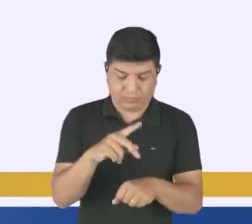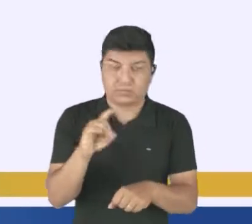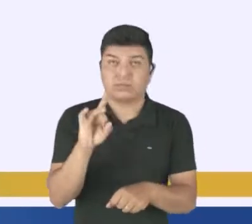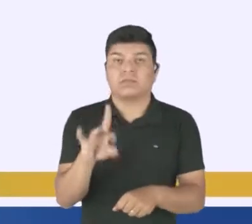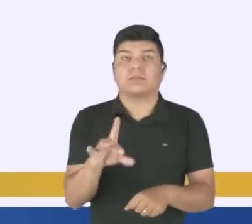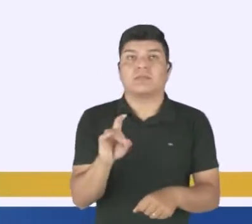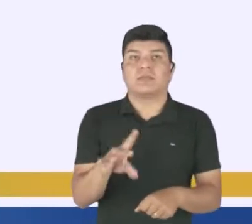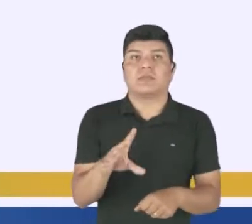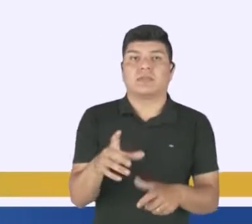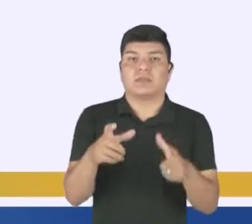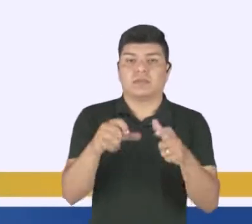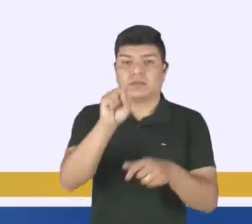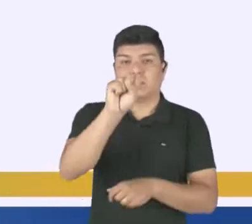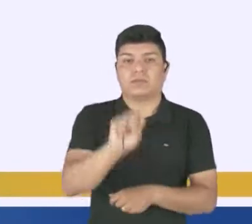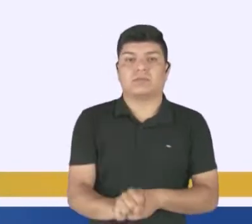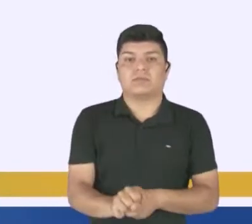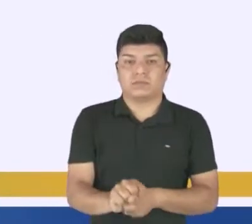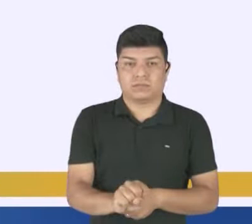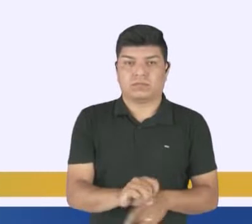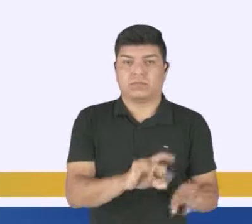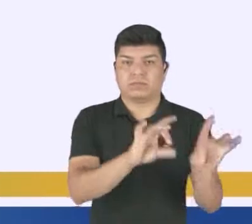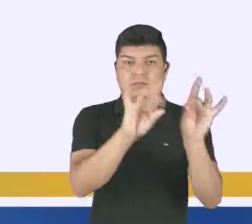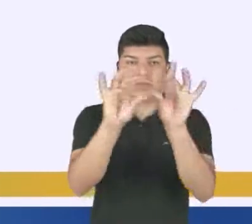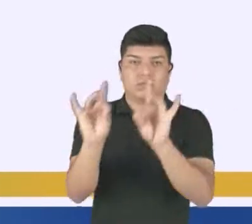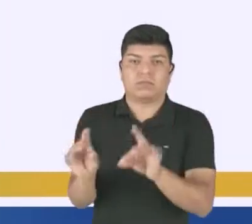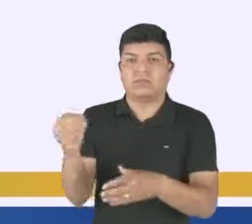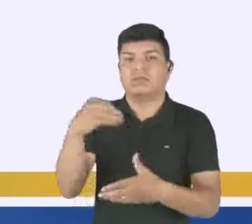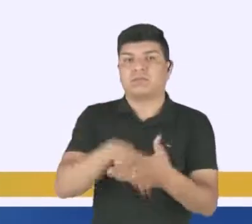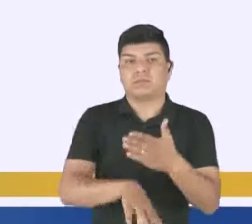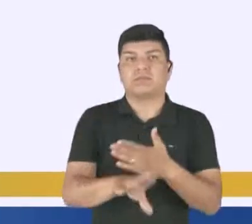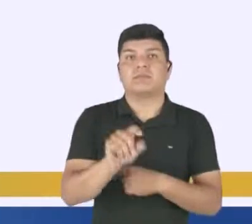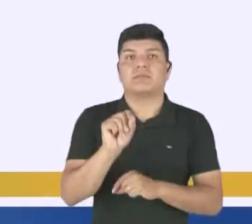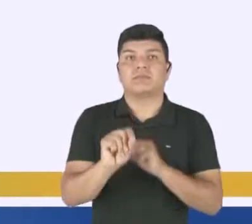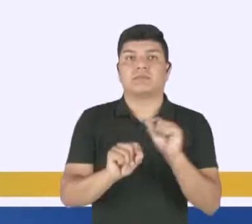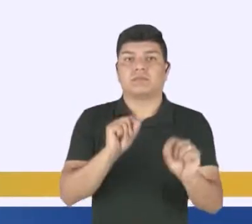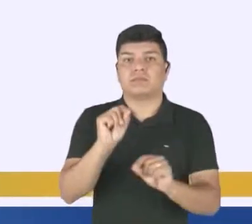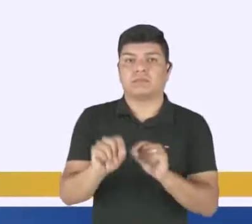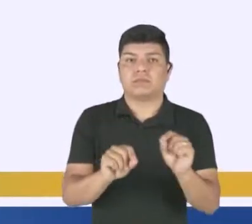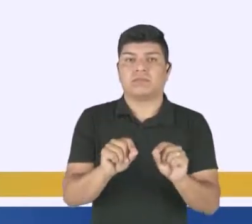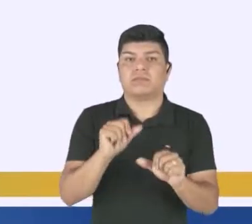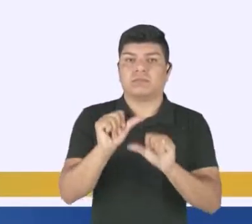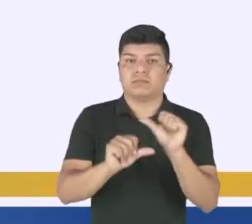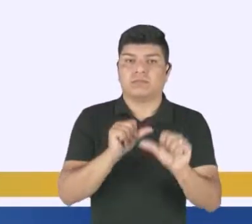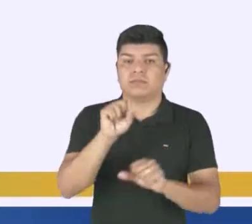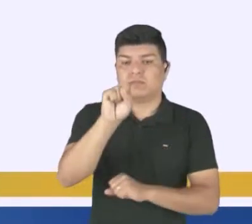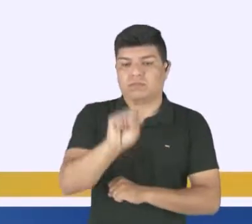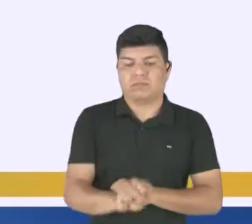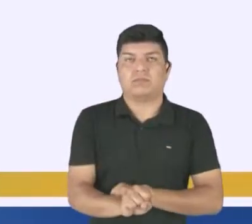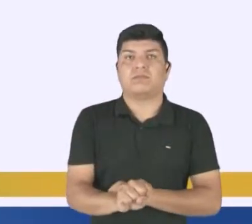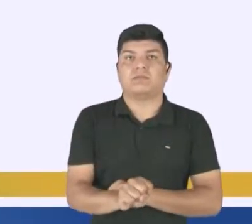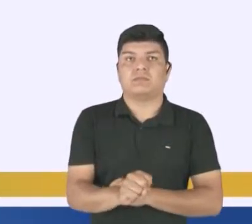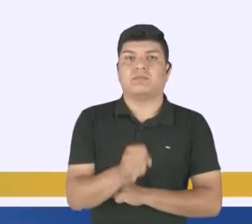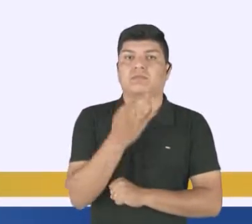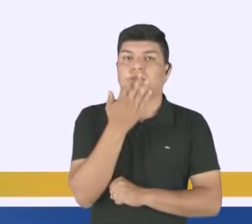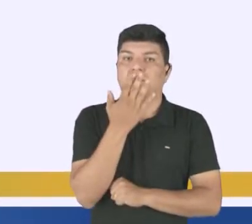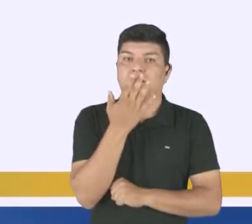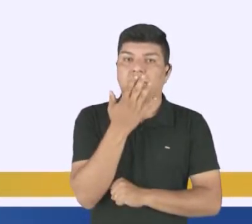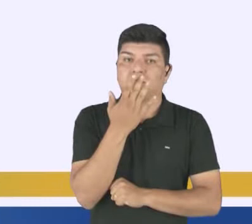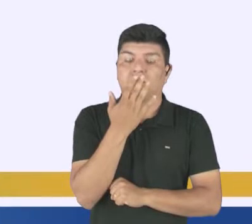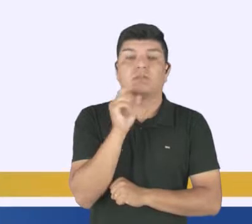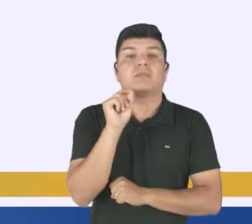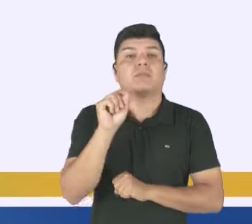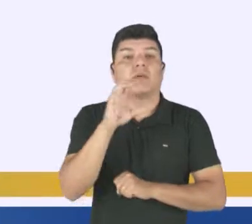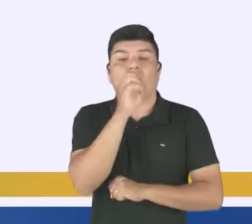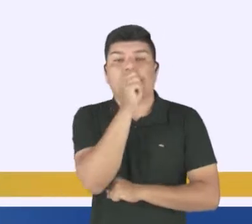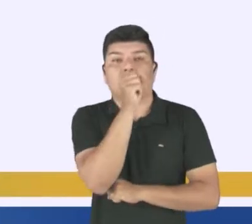apenas a região sul, em especial, dentro da zona temperada do sul, essa de laranja. Então a zona